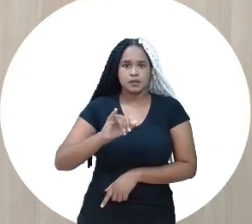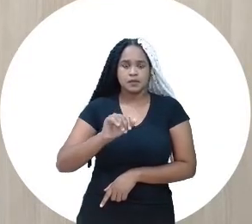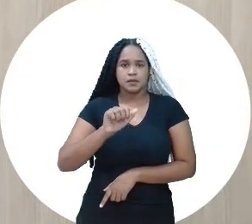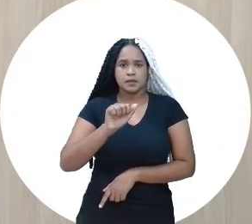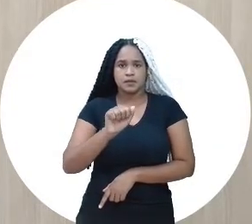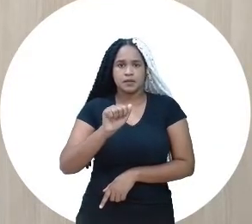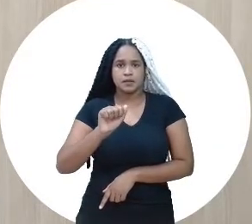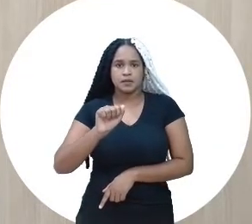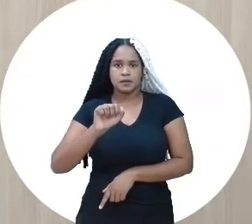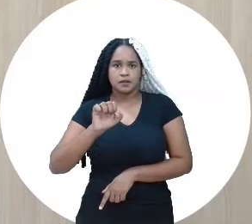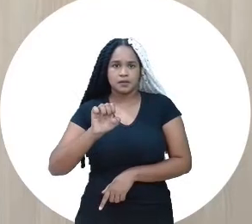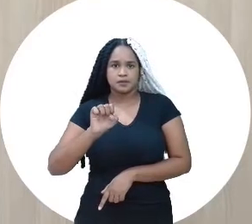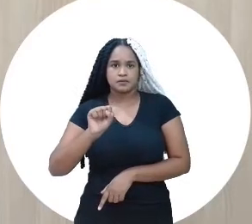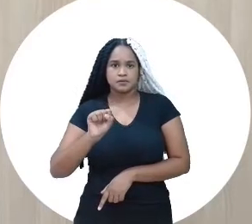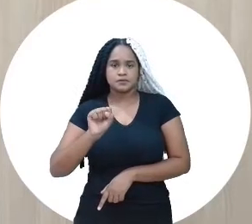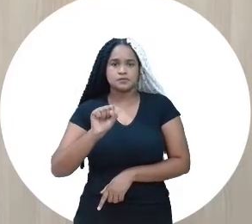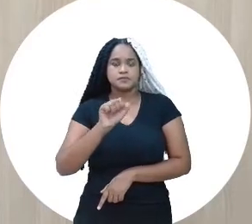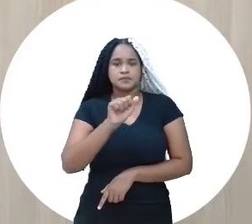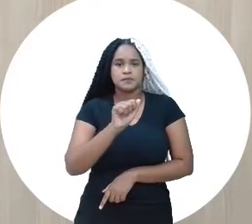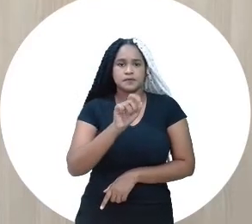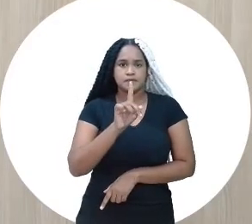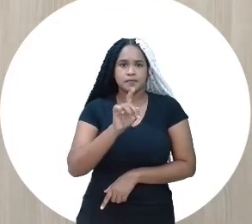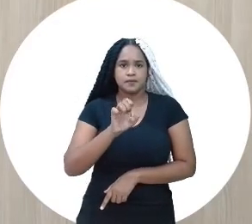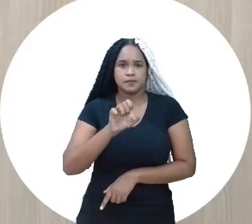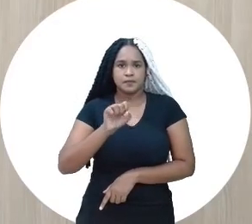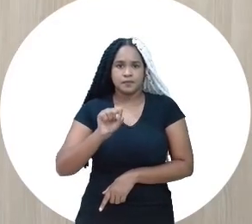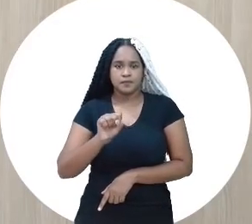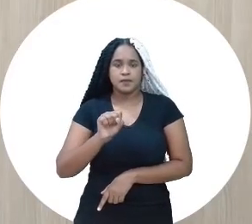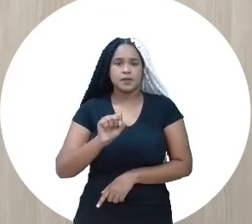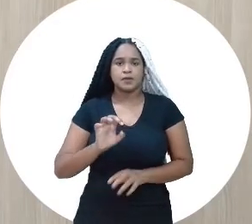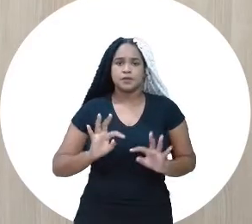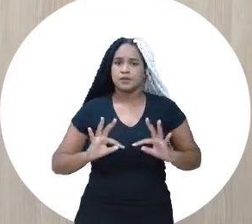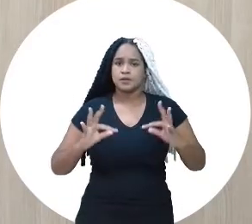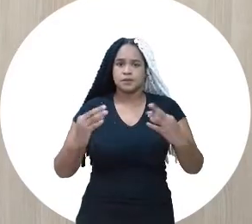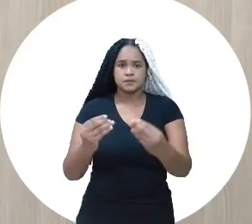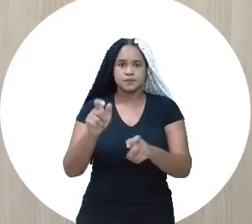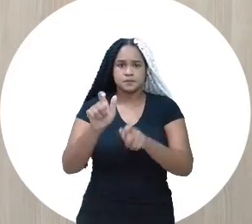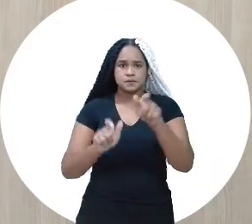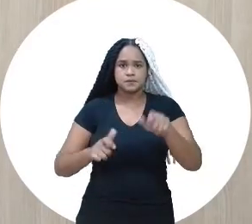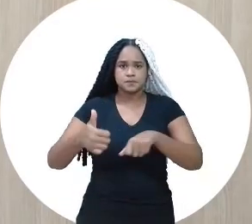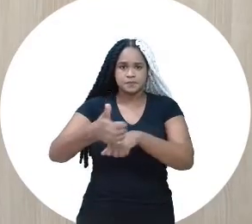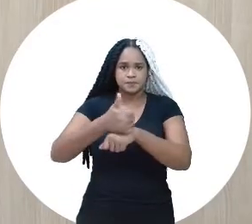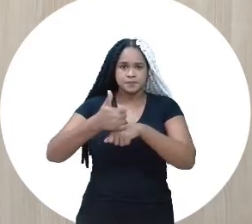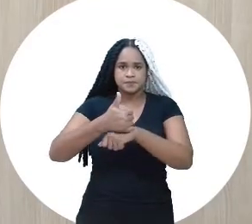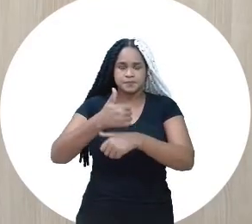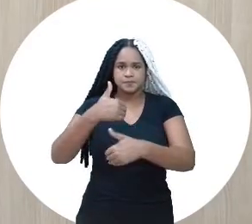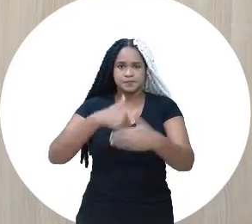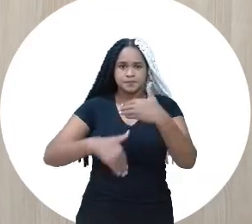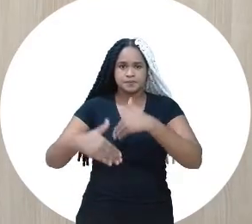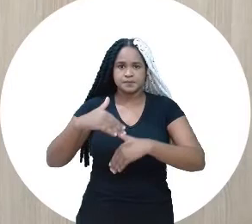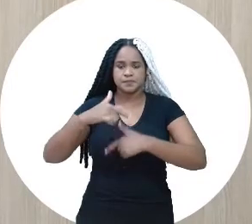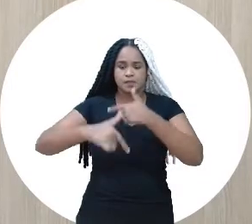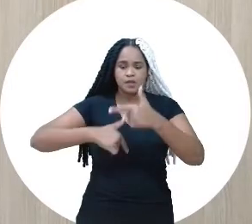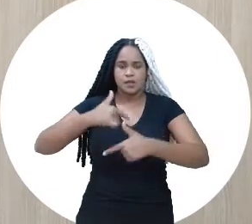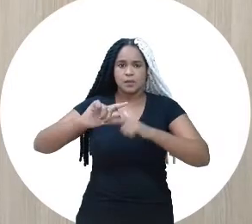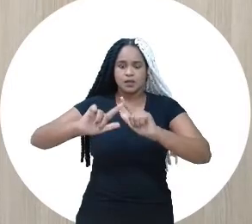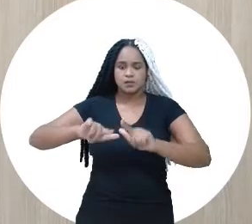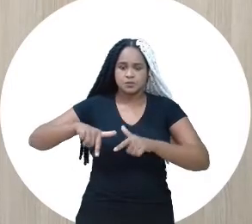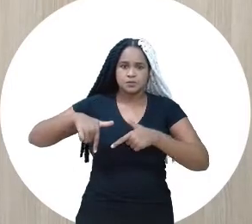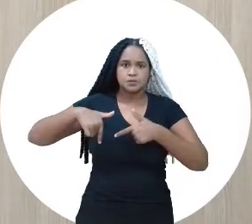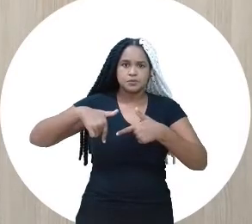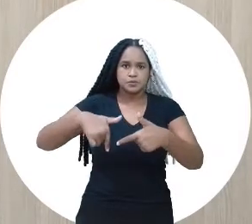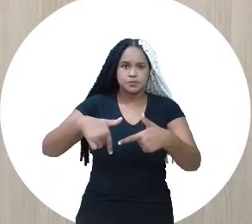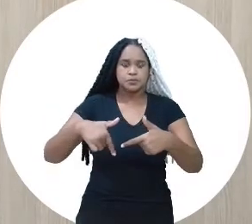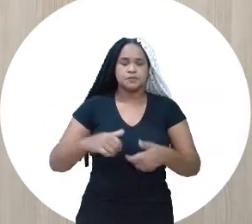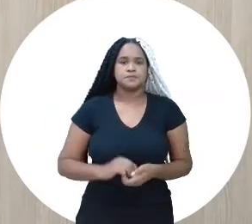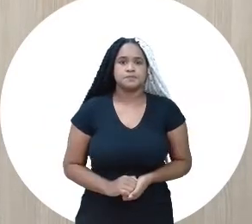AAEs, AADEs, colaboradores, enfim, todos os demais profissionais. Todos vêm trabalhando muito e que